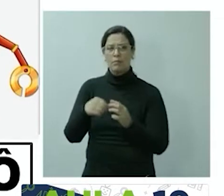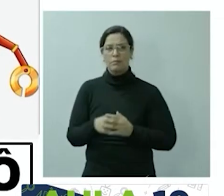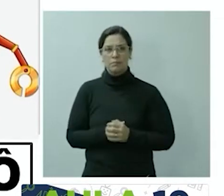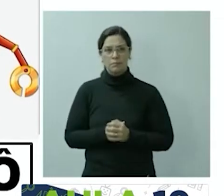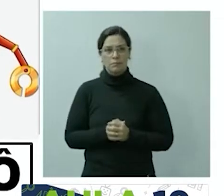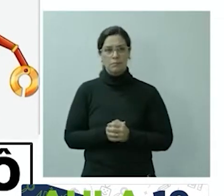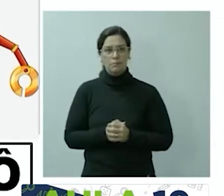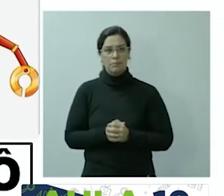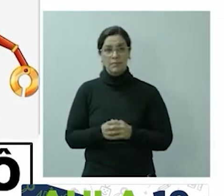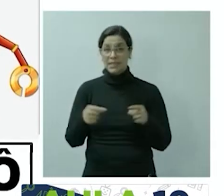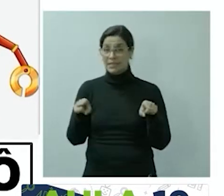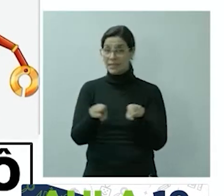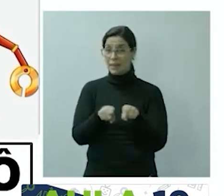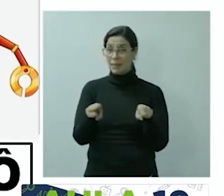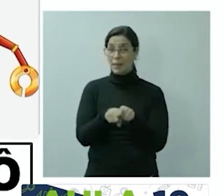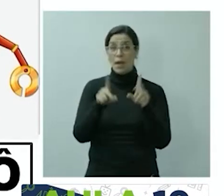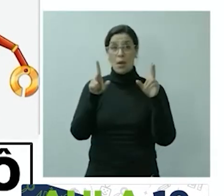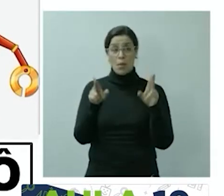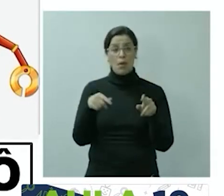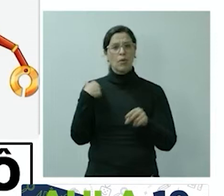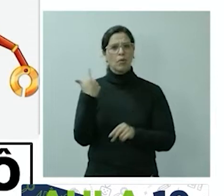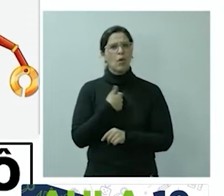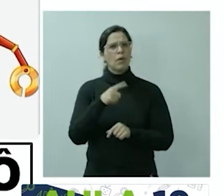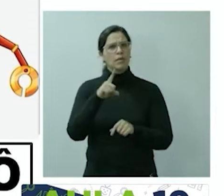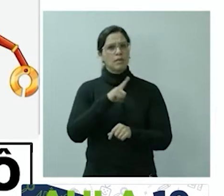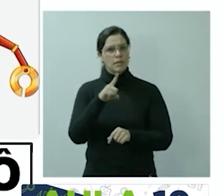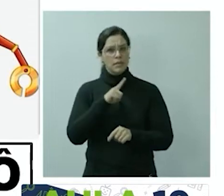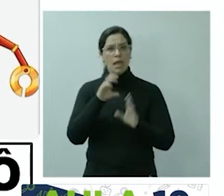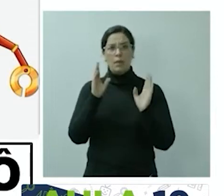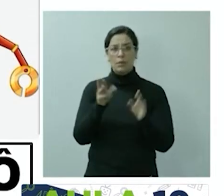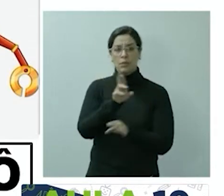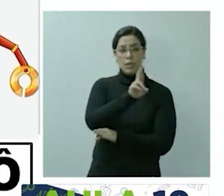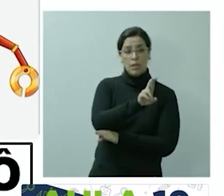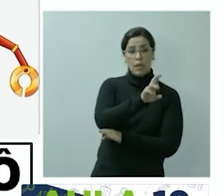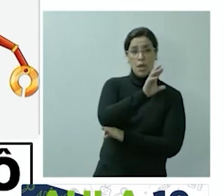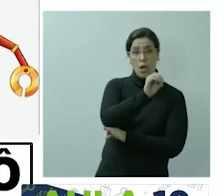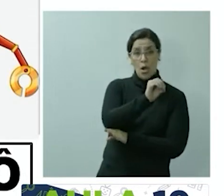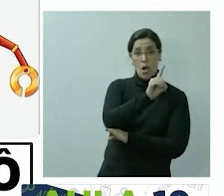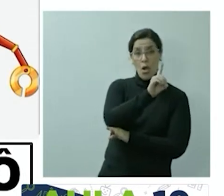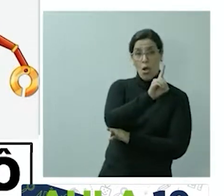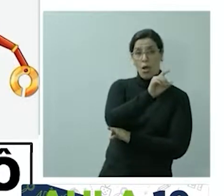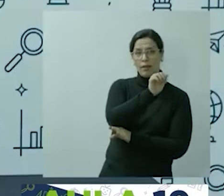Ro. Também. Então, nós temos roda,